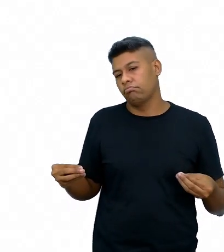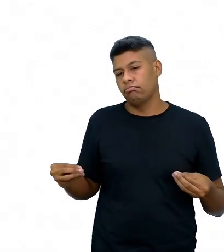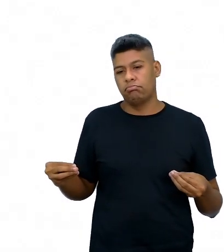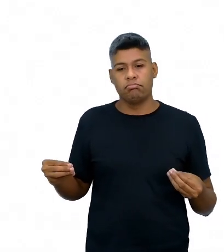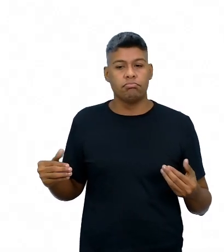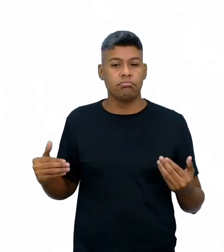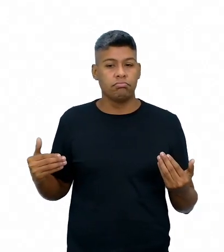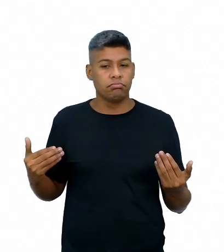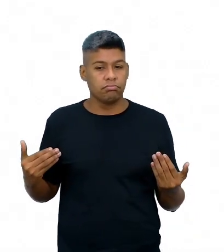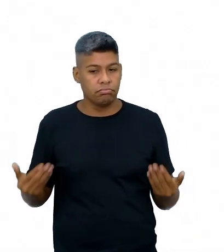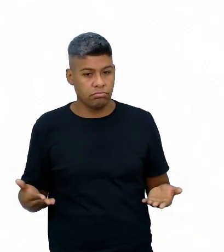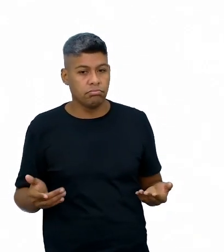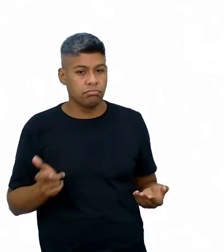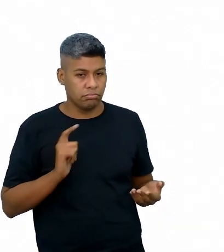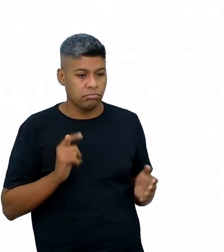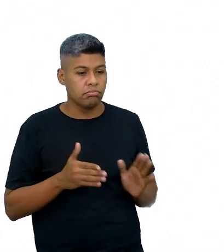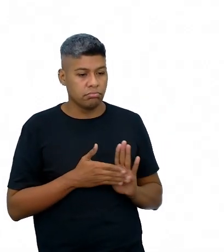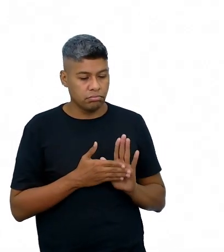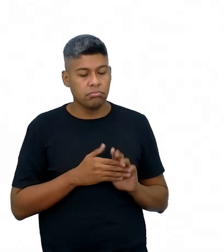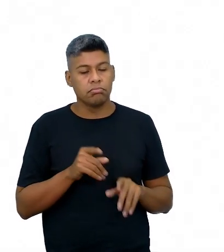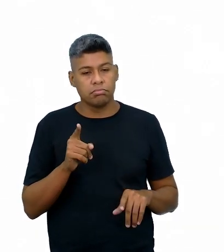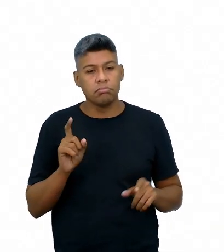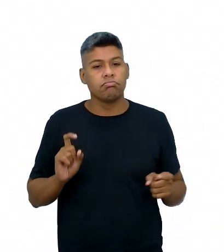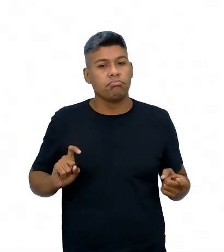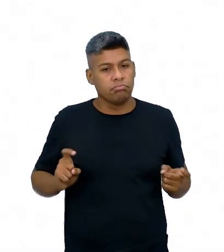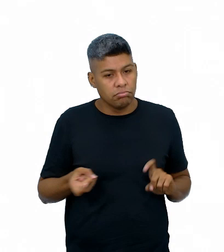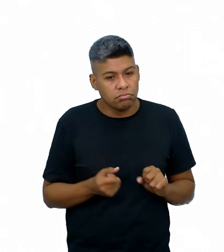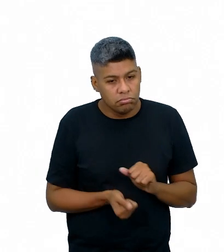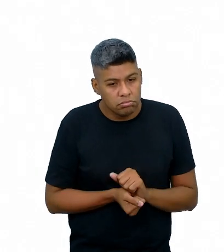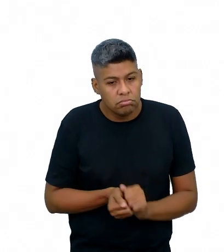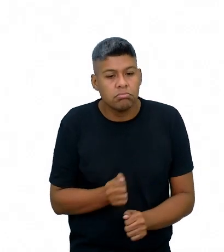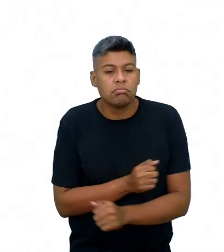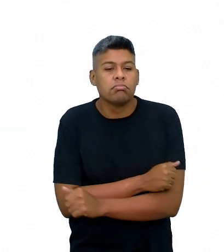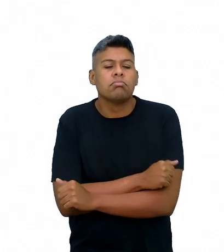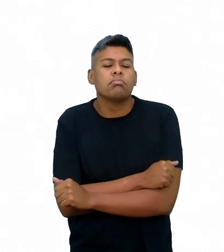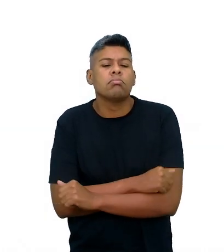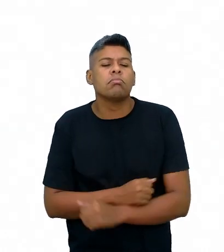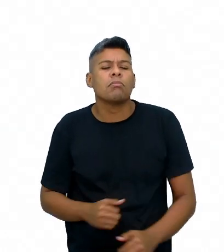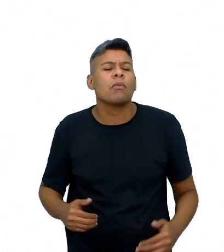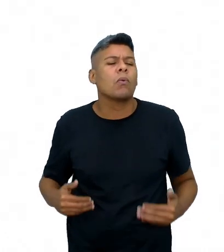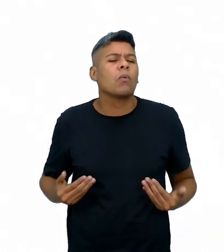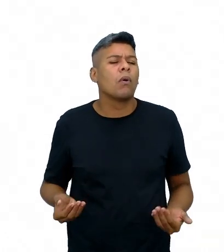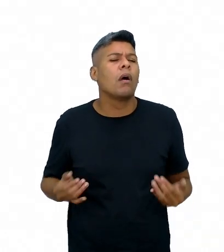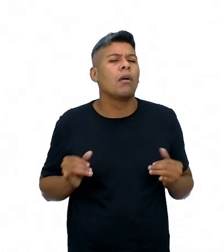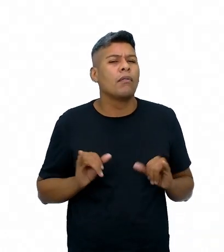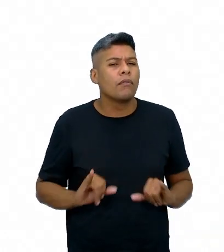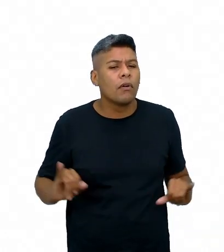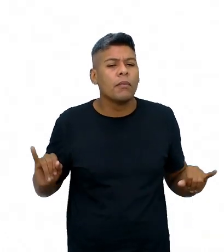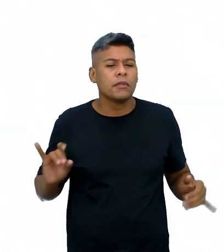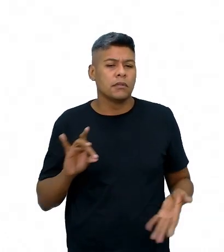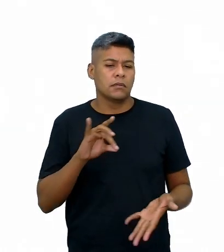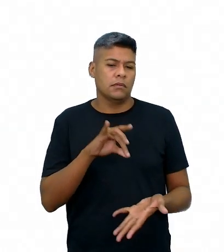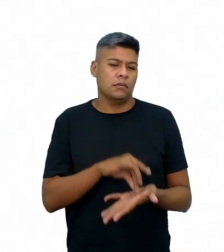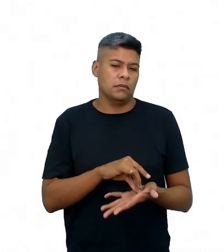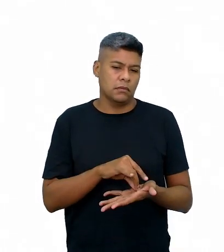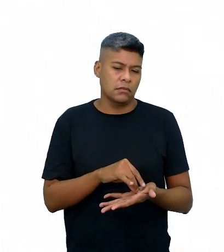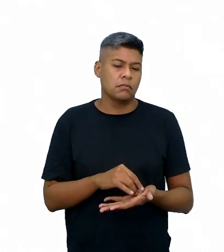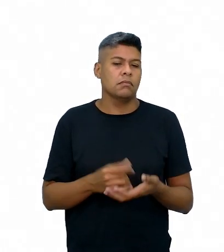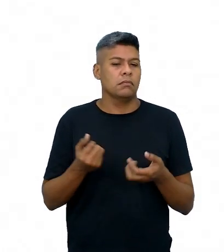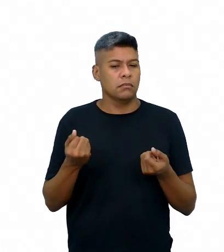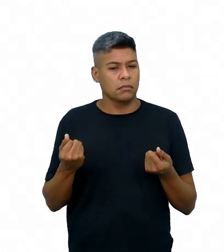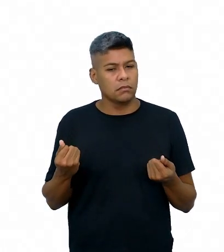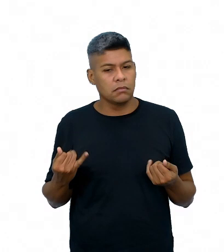Então, aí tem a proposta lá para você discutir com os alunos. Para você, qual é a notícia verdadeira? Justifique oralmente